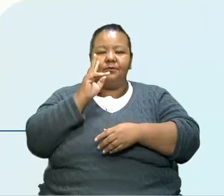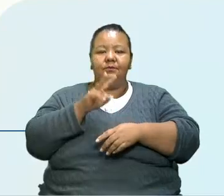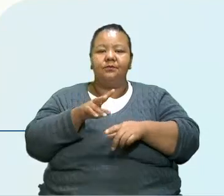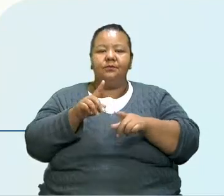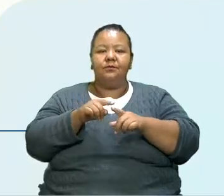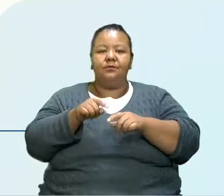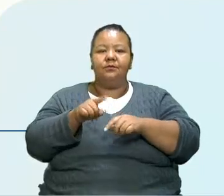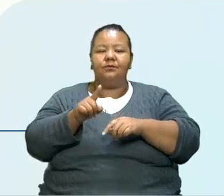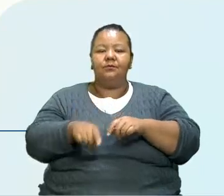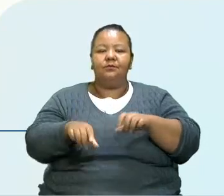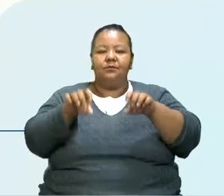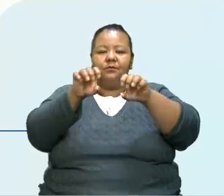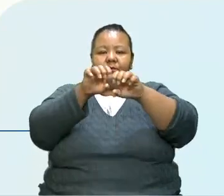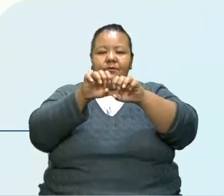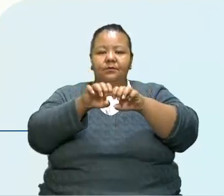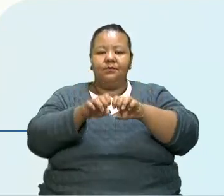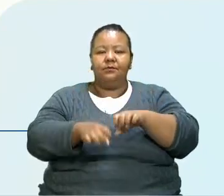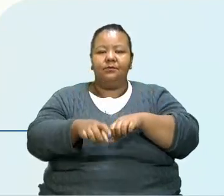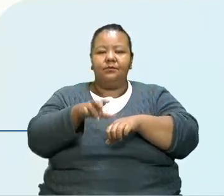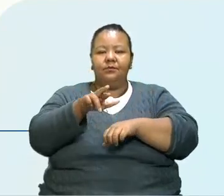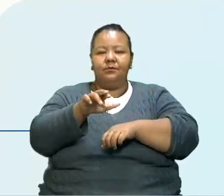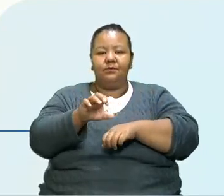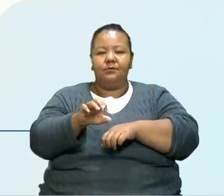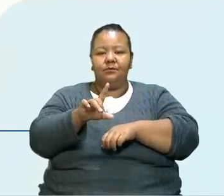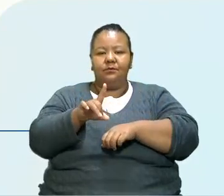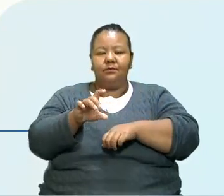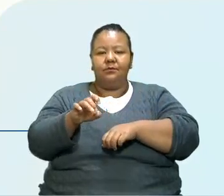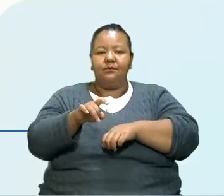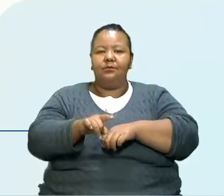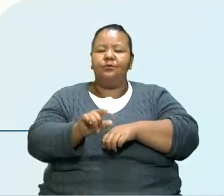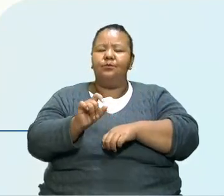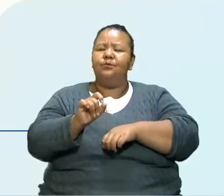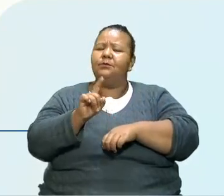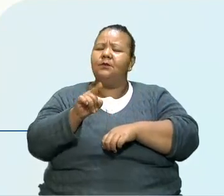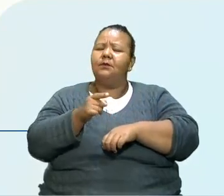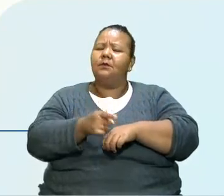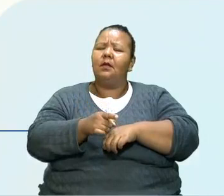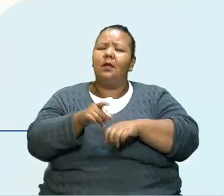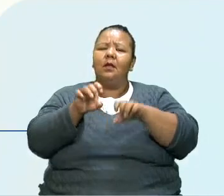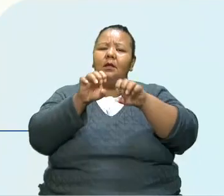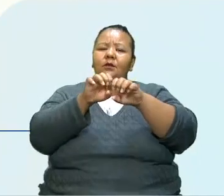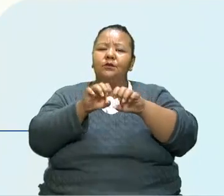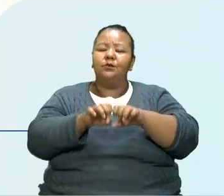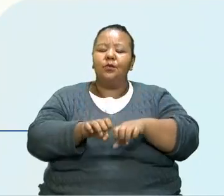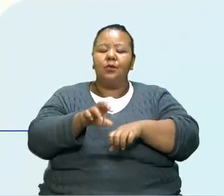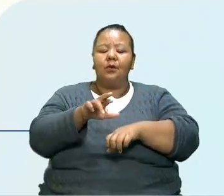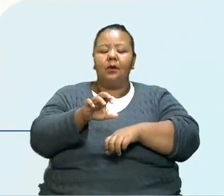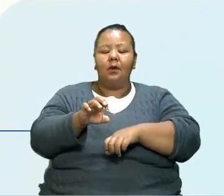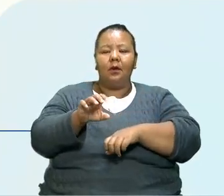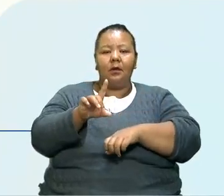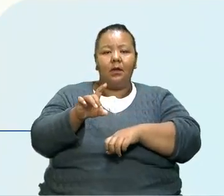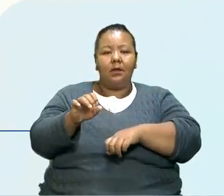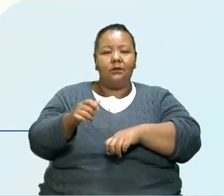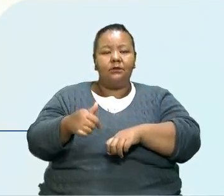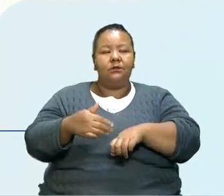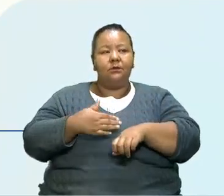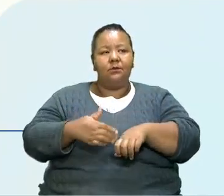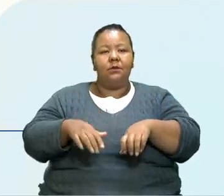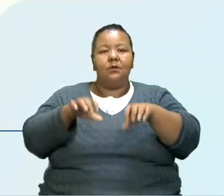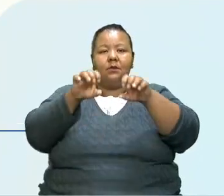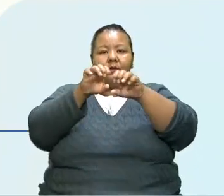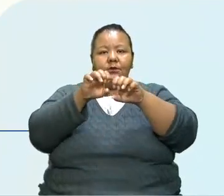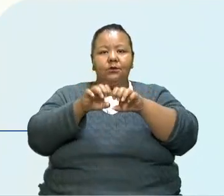a estrutura em rede. O que eu tenho aqui em estrutura em rede? A minha estrutura em